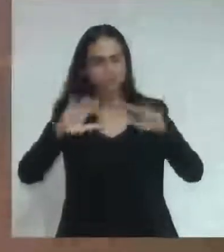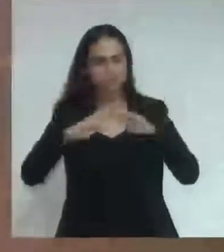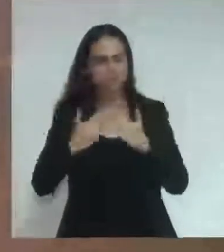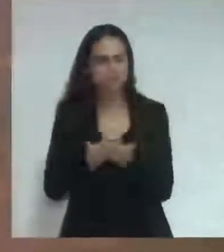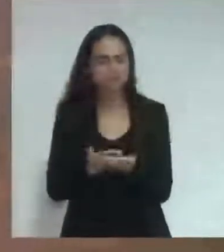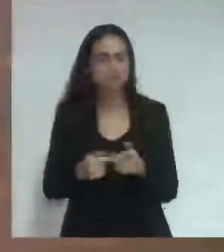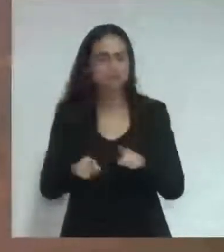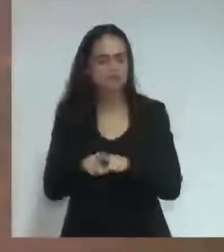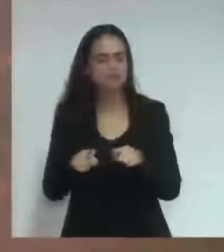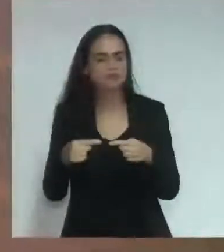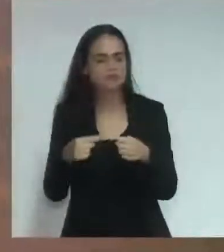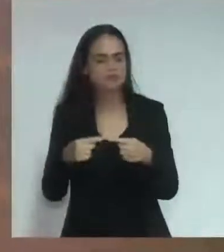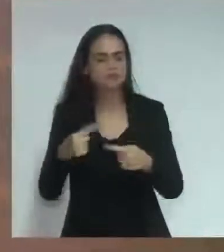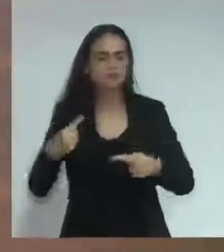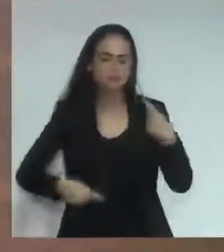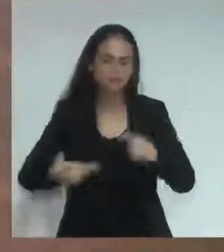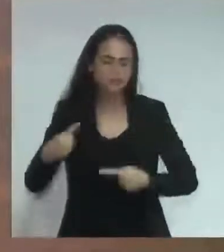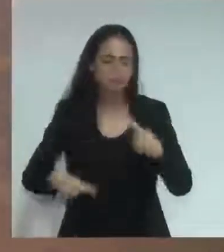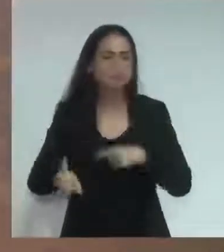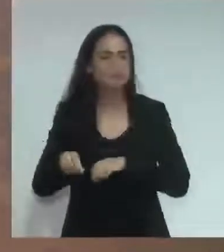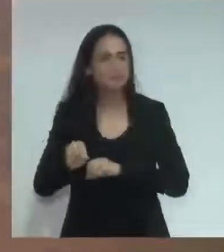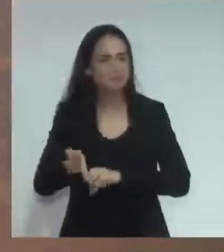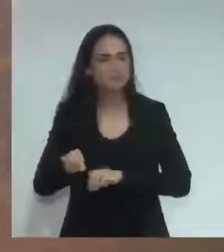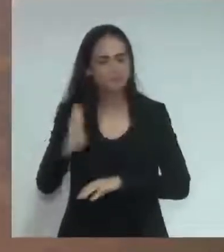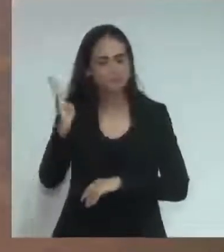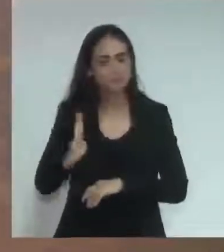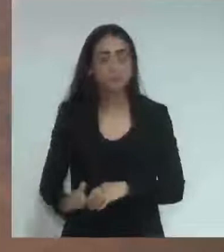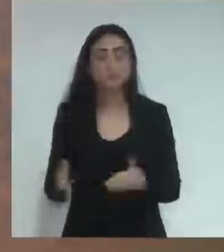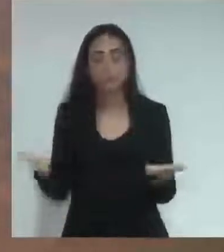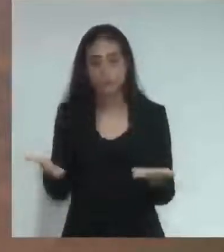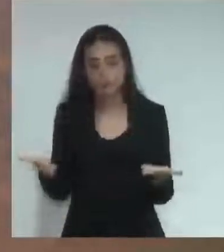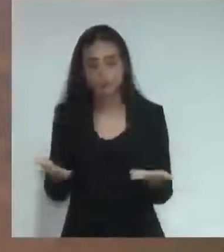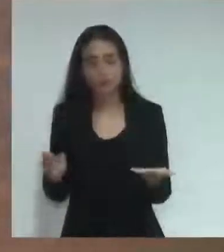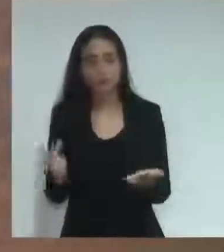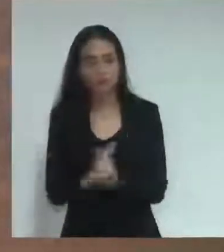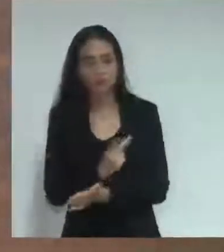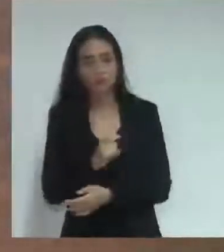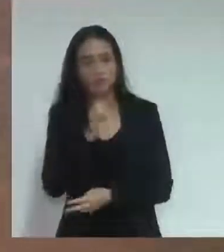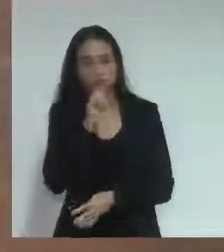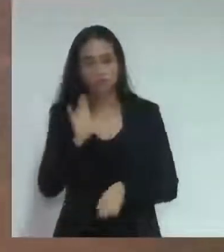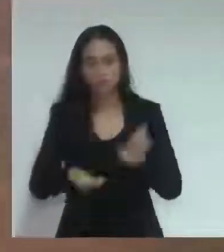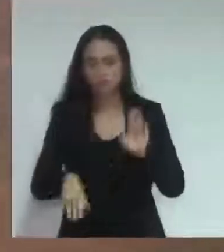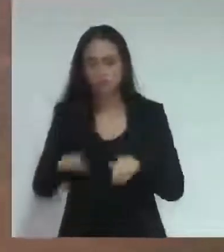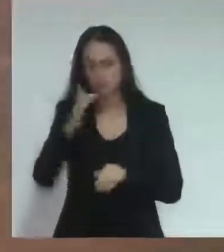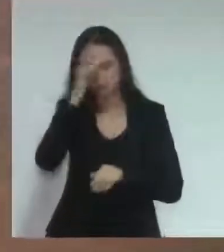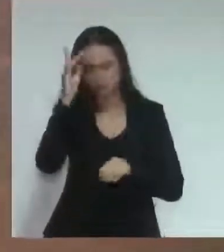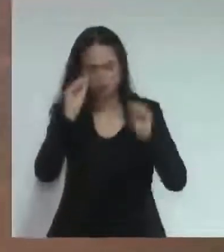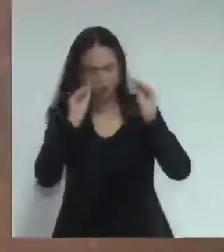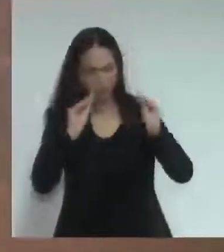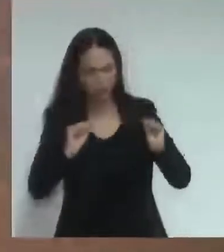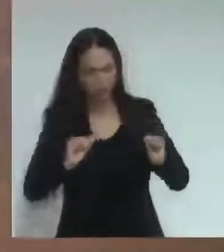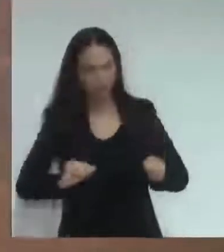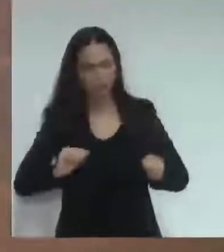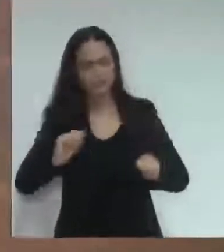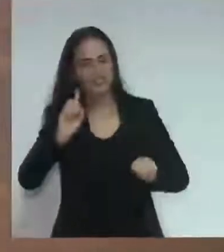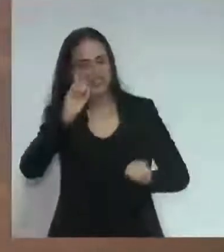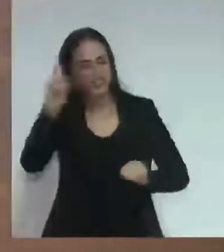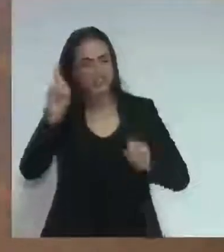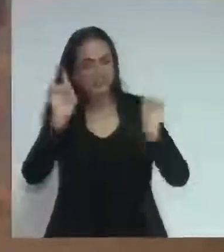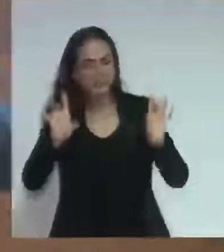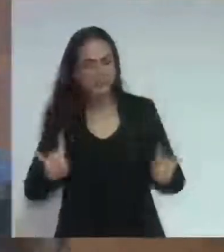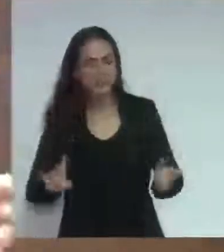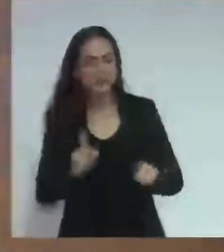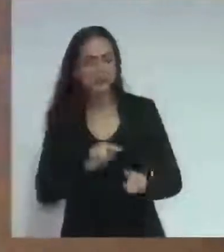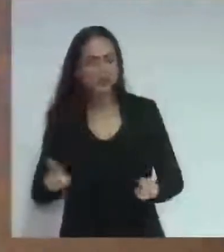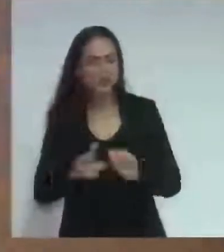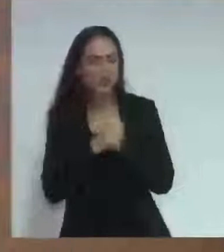de debate da educação do nosso país e o dia que a gente está vivendo hoje. A gente vê muita gente publicar na internet, viva o Dia dos Professores, parabéns aos professores,